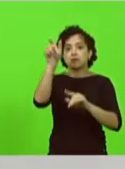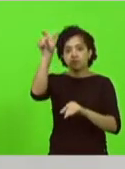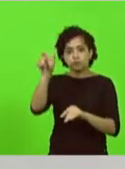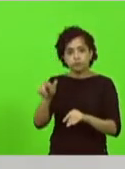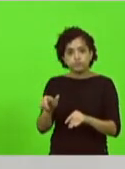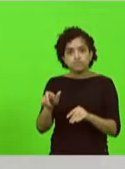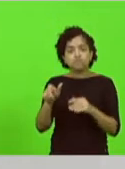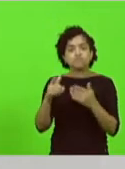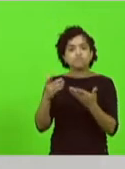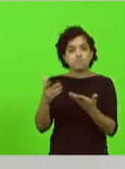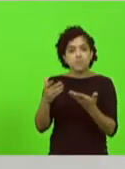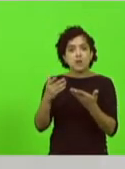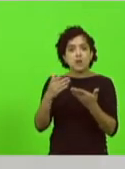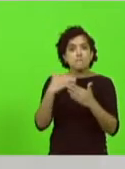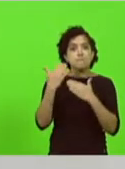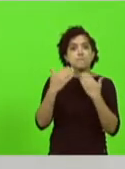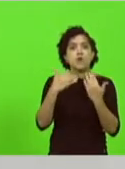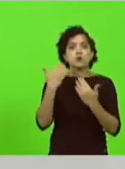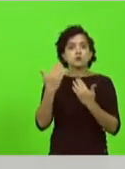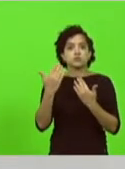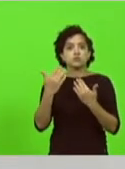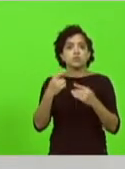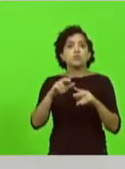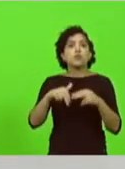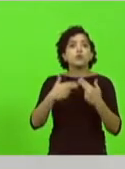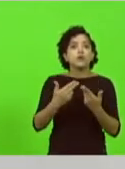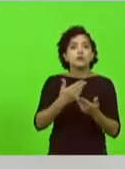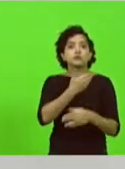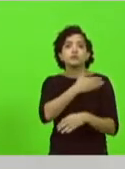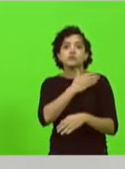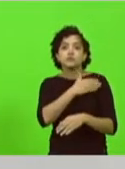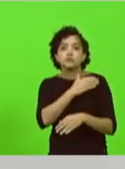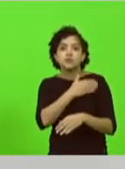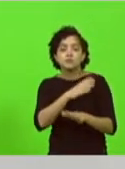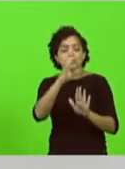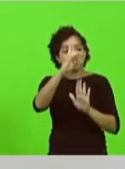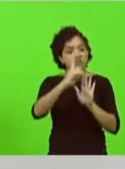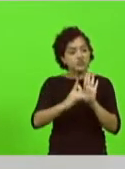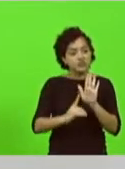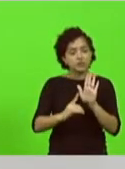pelo preconceito, que não tem direito a ter direitos,